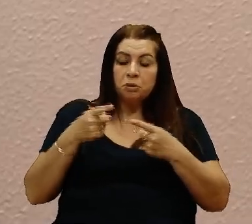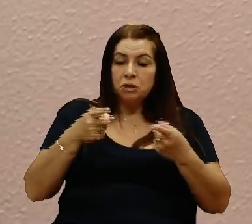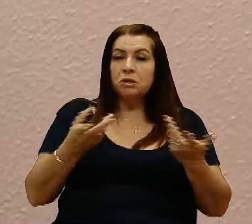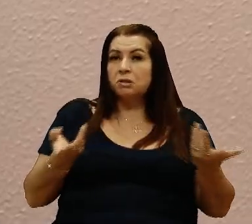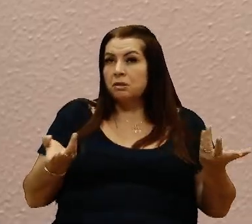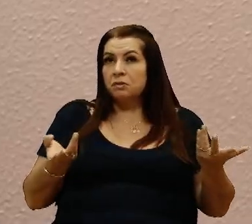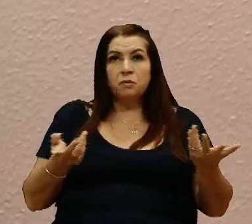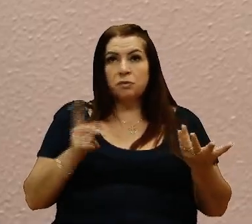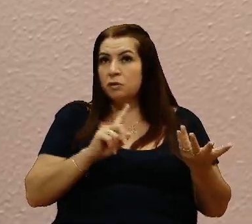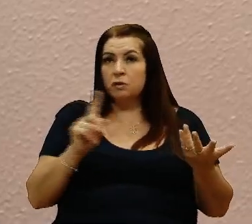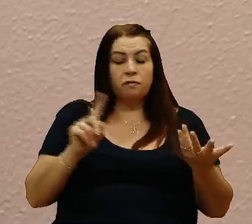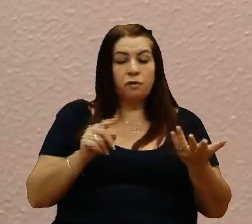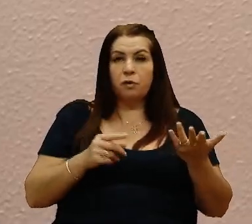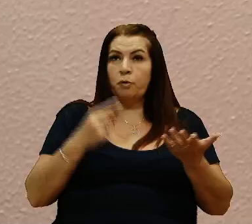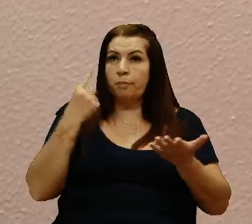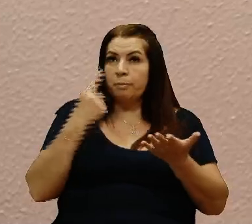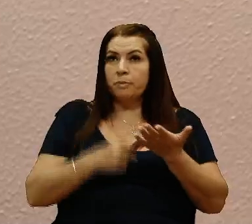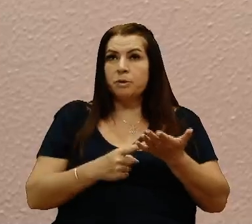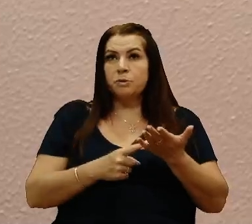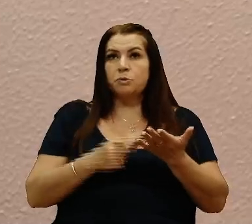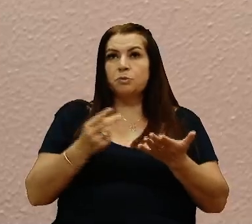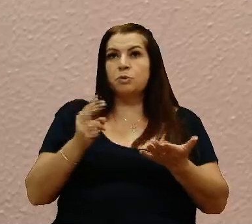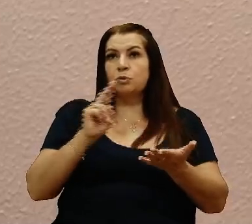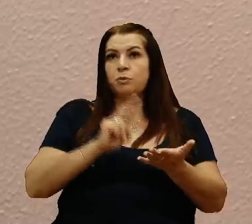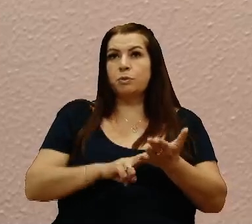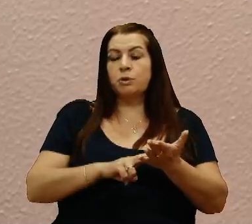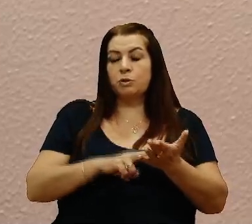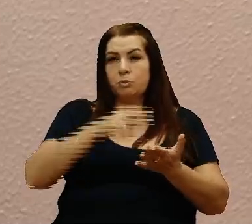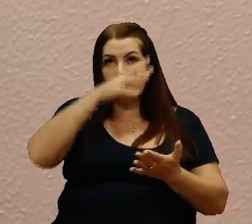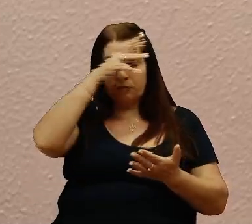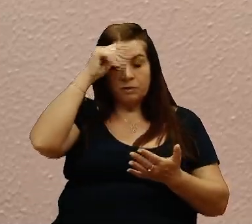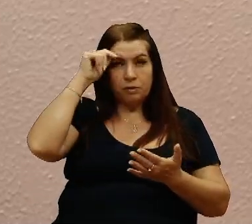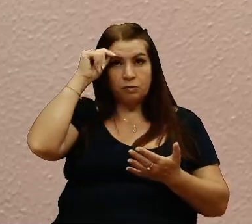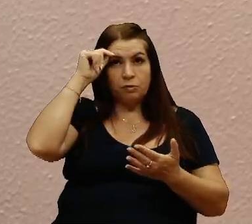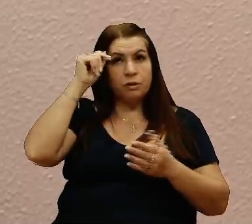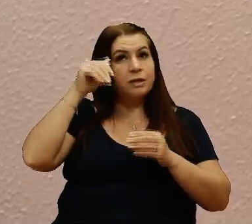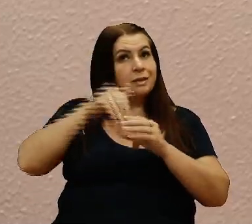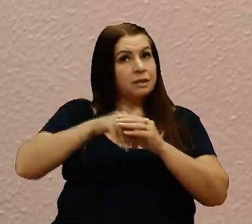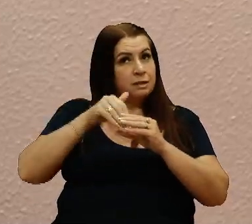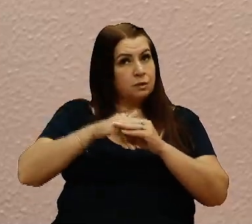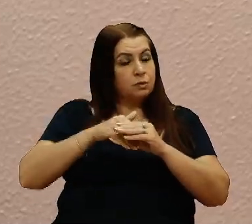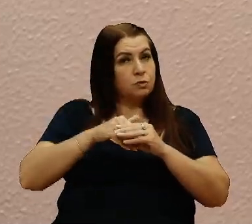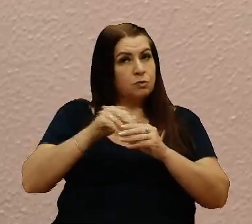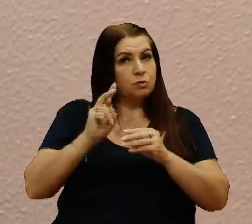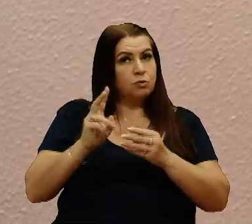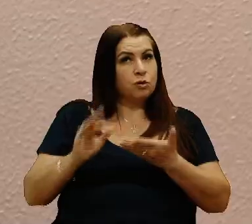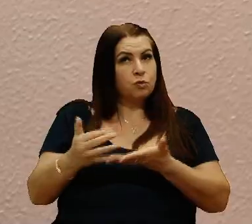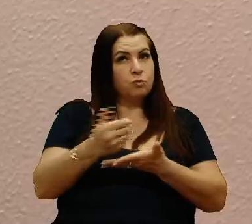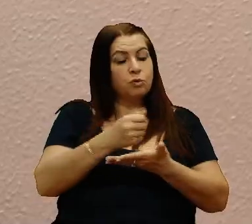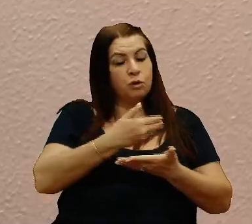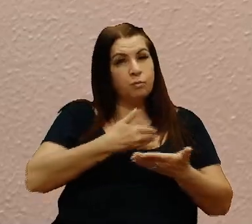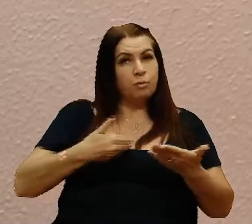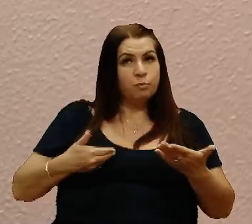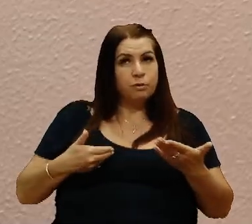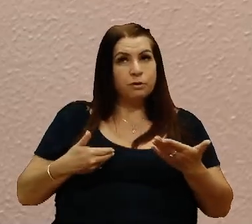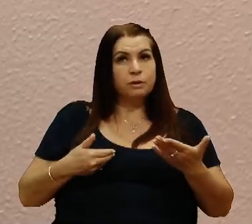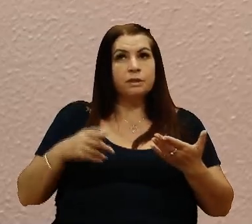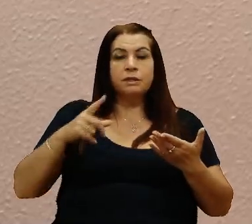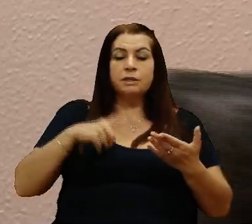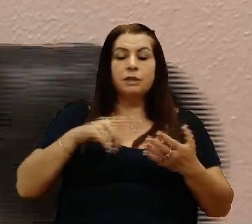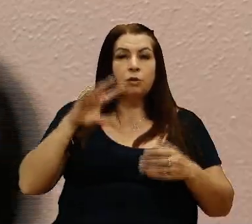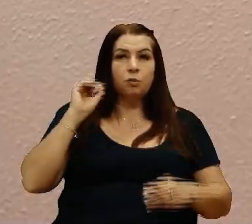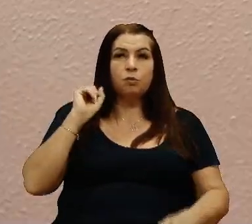o compromisso assumido pelo Executivo Municipal nas eleições em manter a Codeca pública. Inclusive, ouço muita gente até